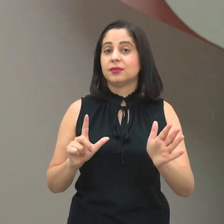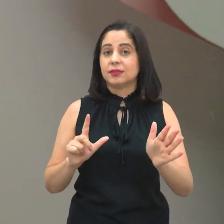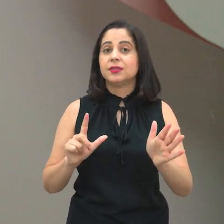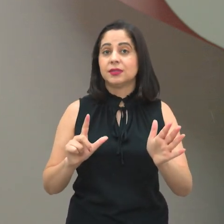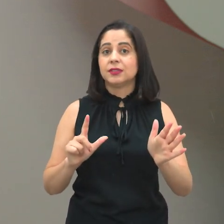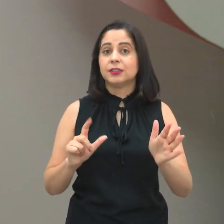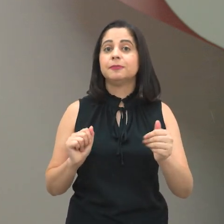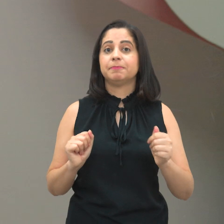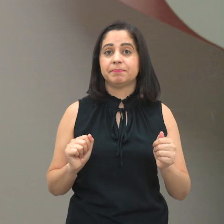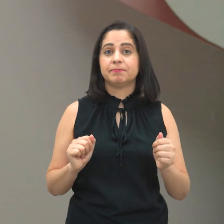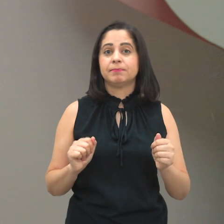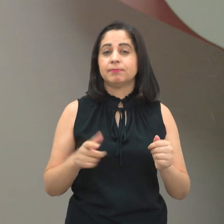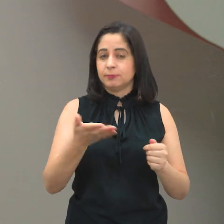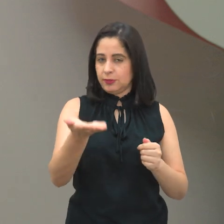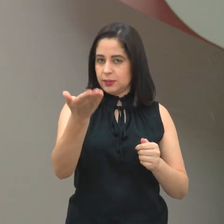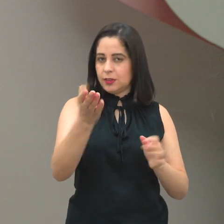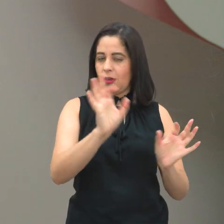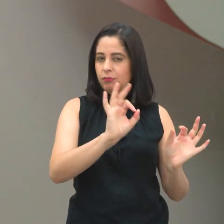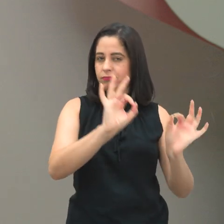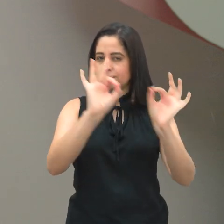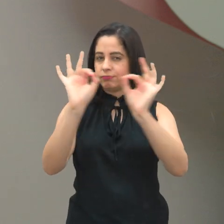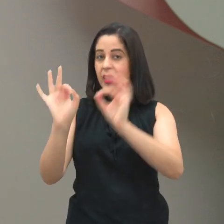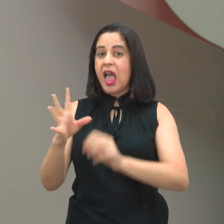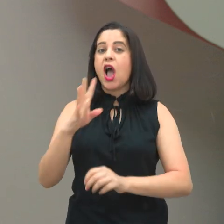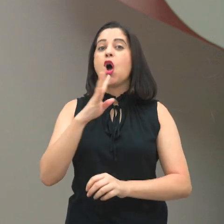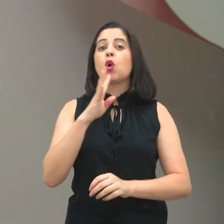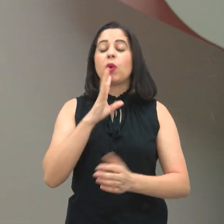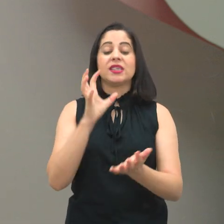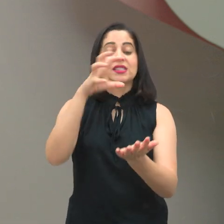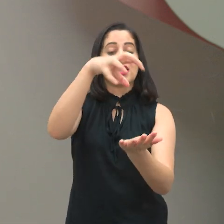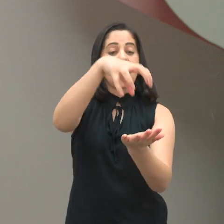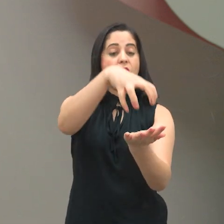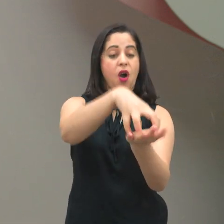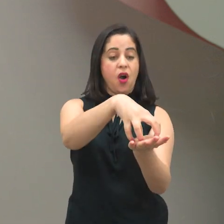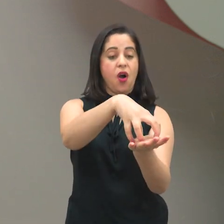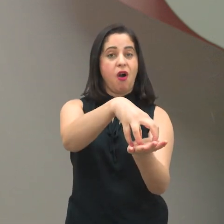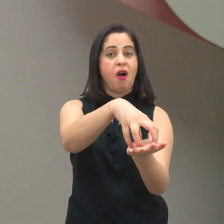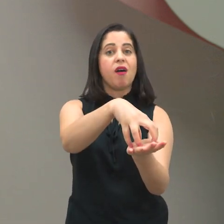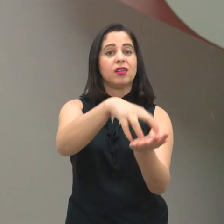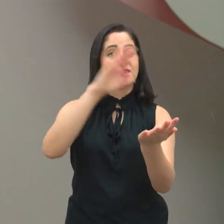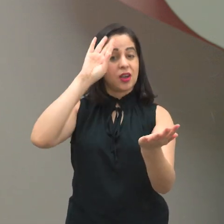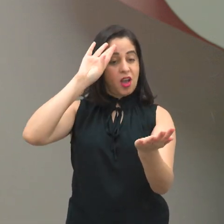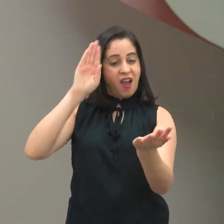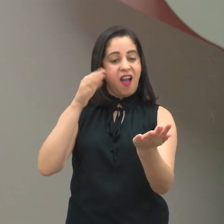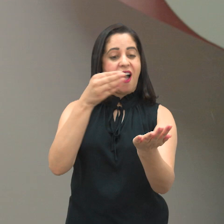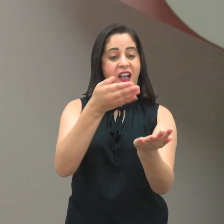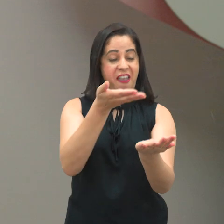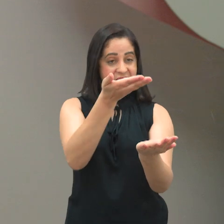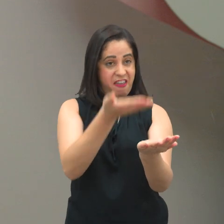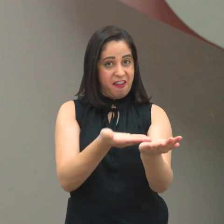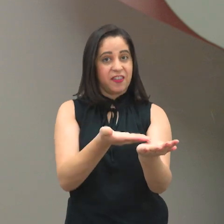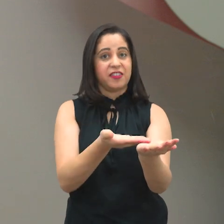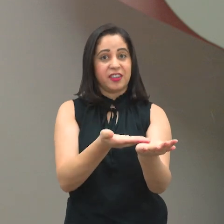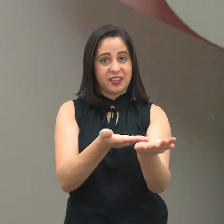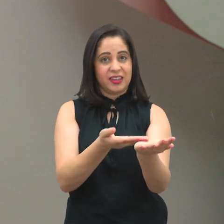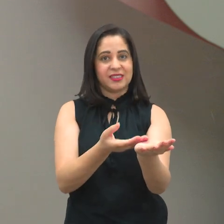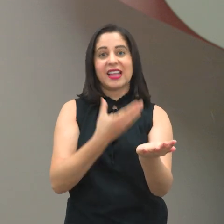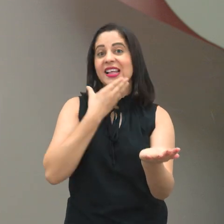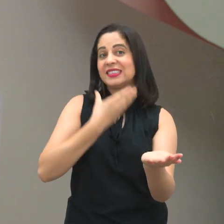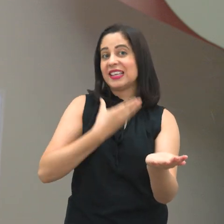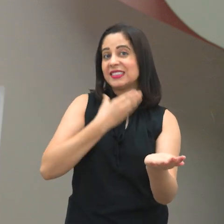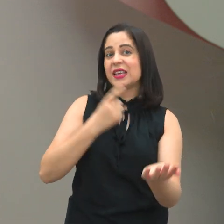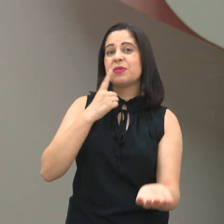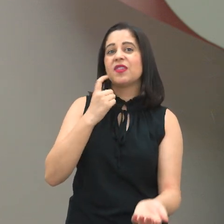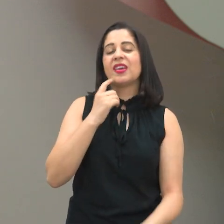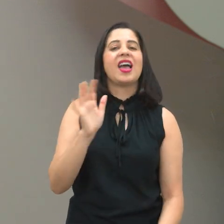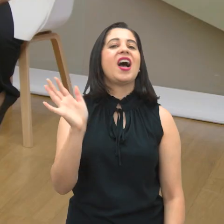continuar a entrevista aqui no estúdio, eu te convido agora para conhecer os serviços oferecidos pelo nosso município no Dezembro